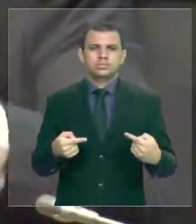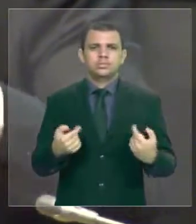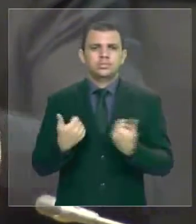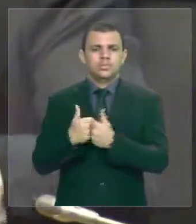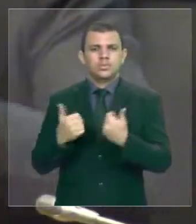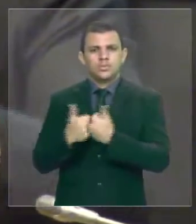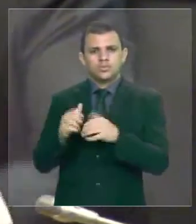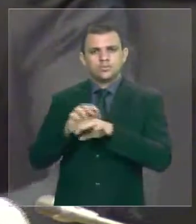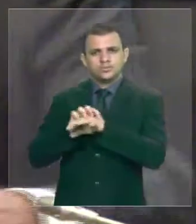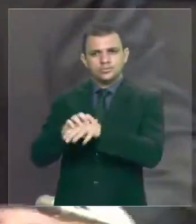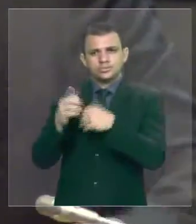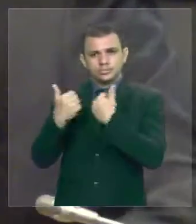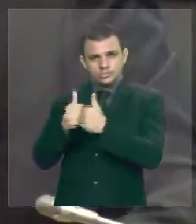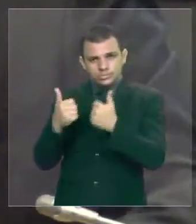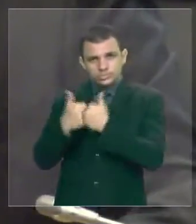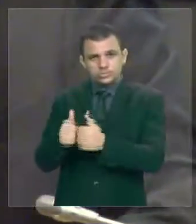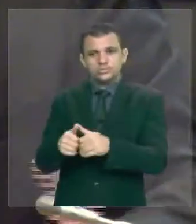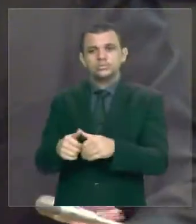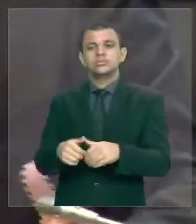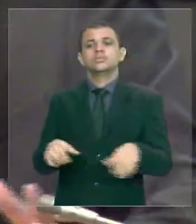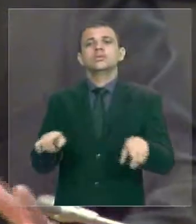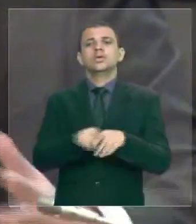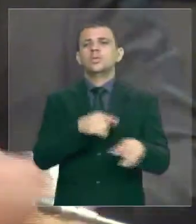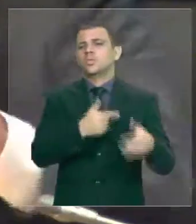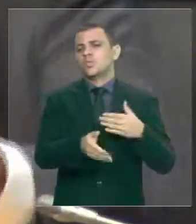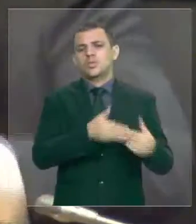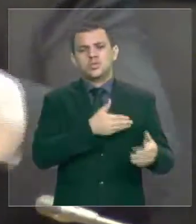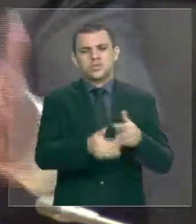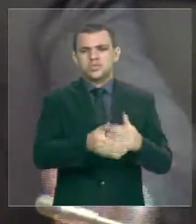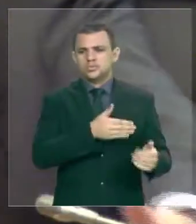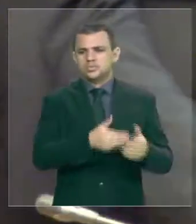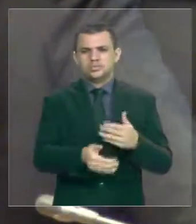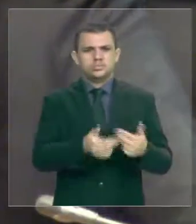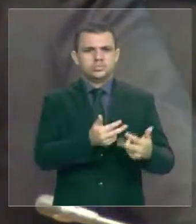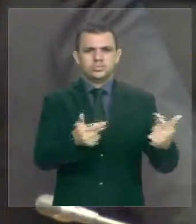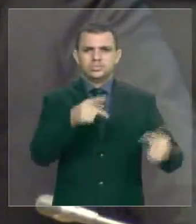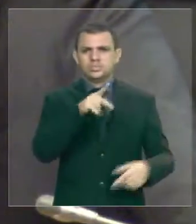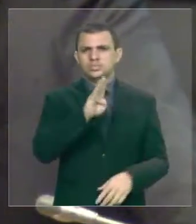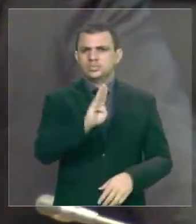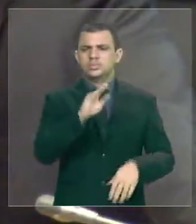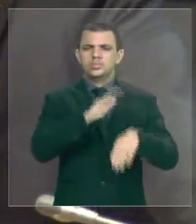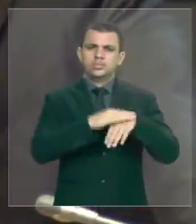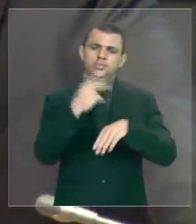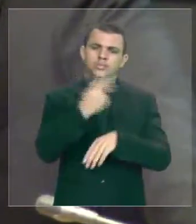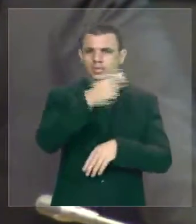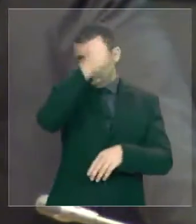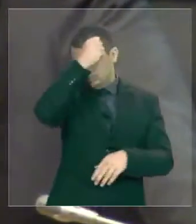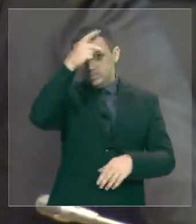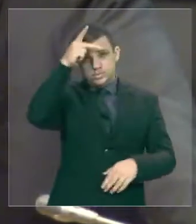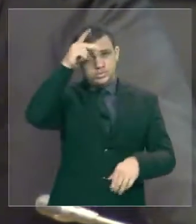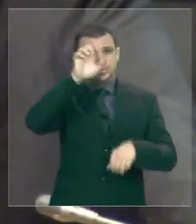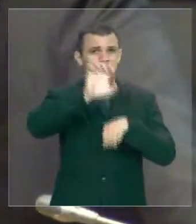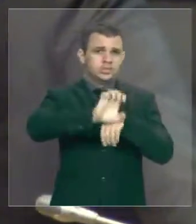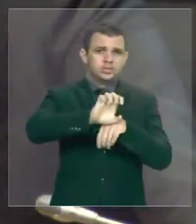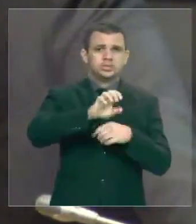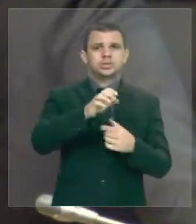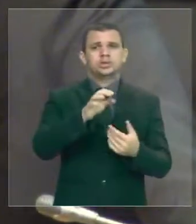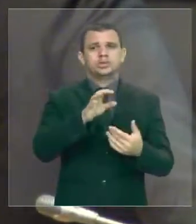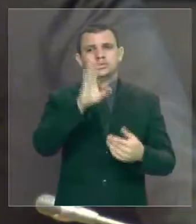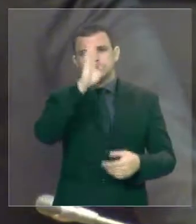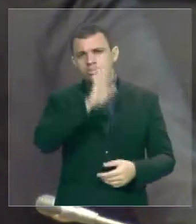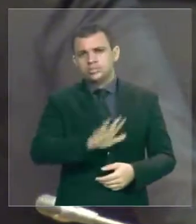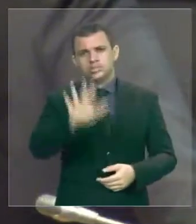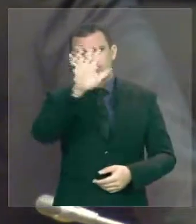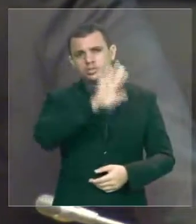qualquer bem público, não só do município, do Estado, como da União. Portanto, me estranha muito o seu